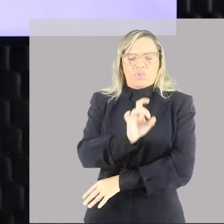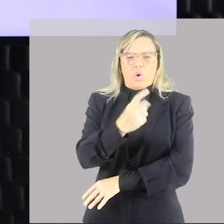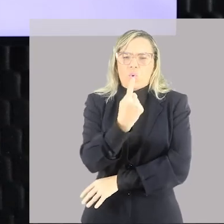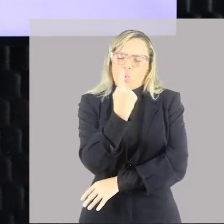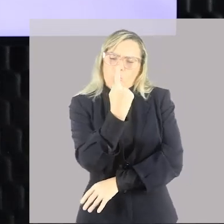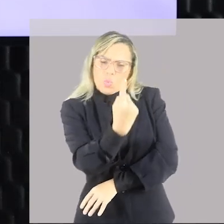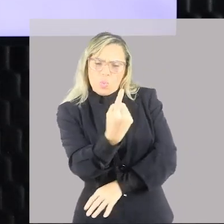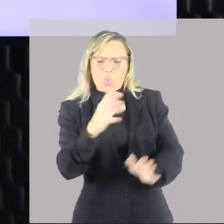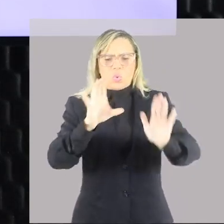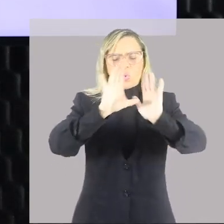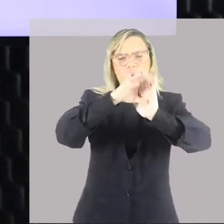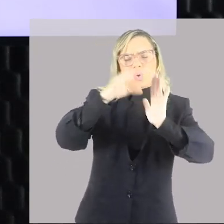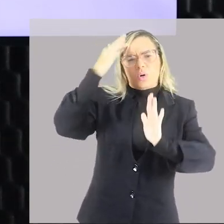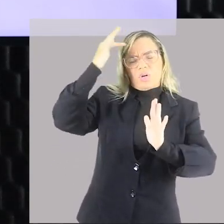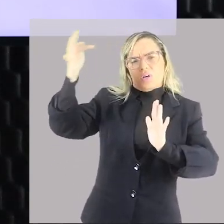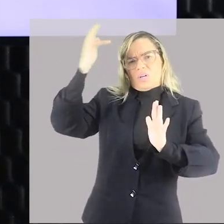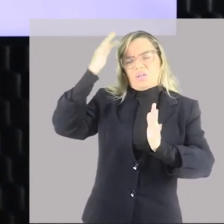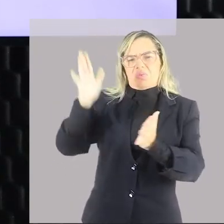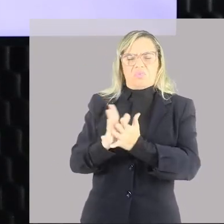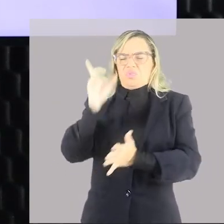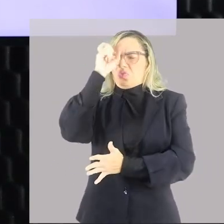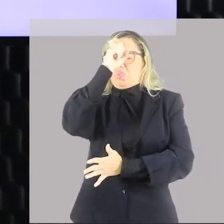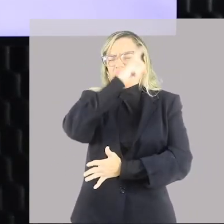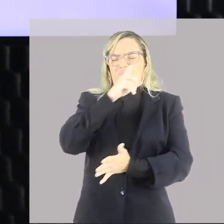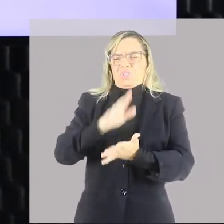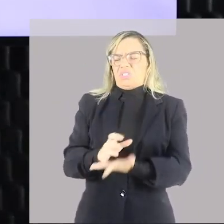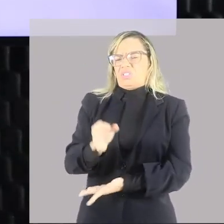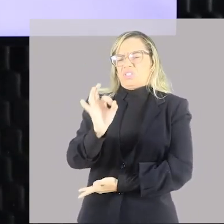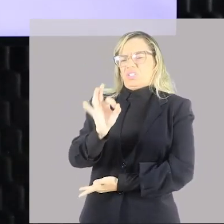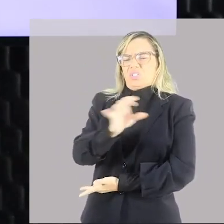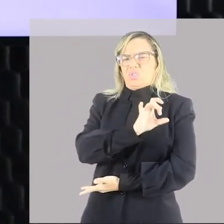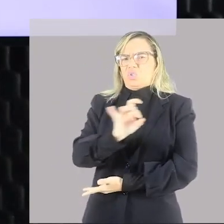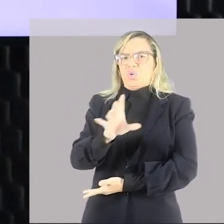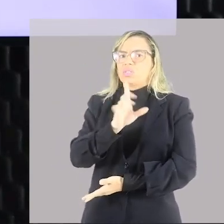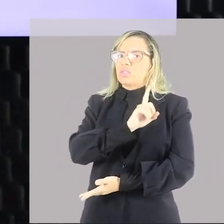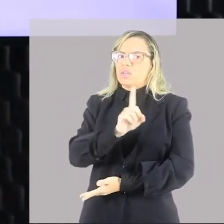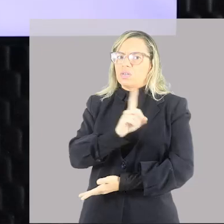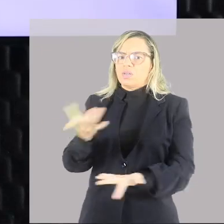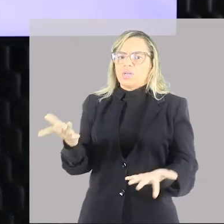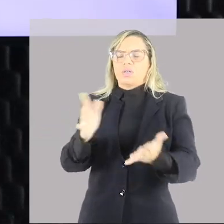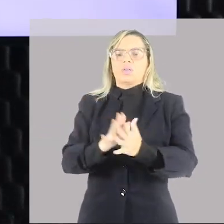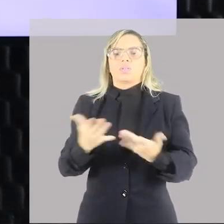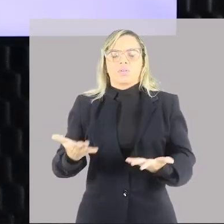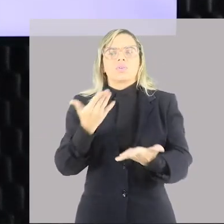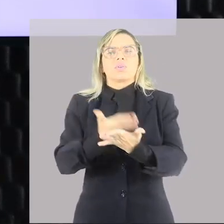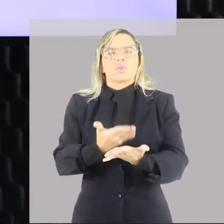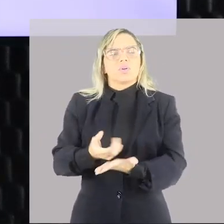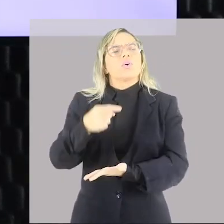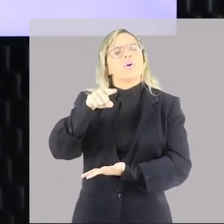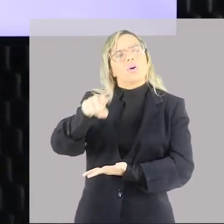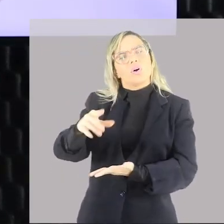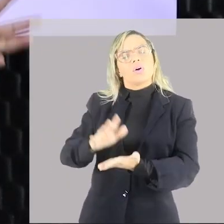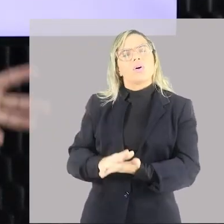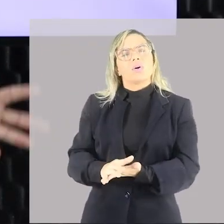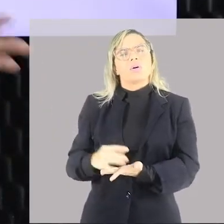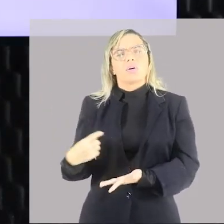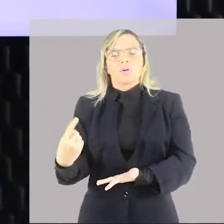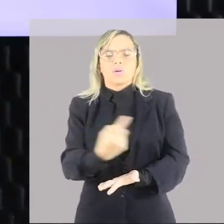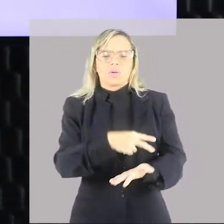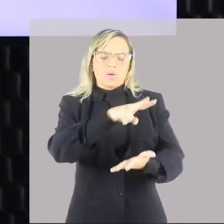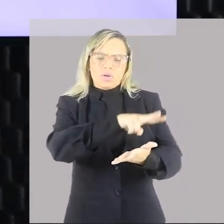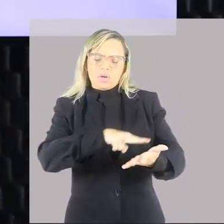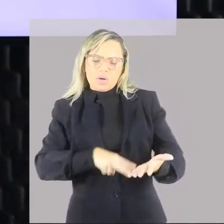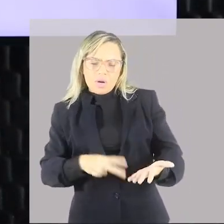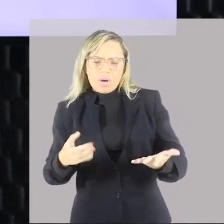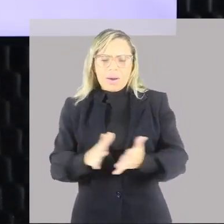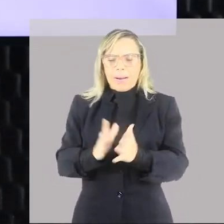você tem uma definição exata. A gente sabe que vocês estudam, nós estudamos, a gente lê, nós encontramos